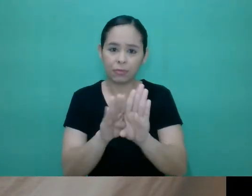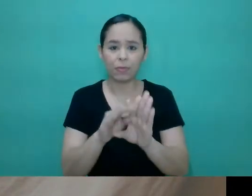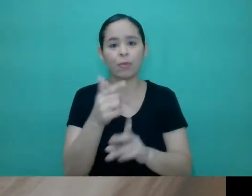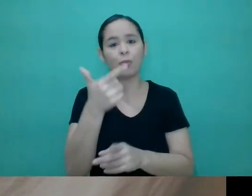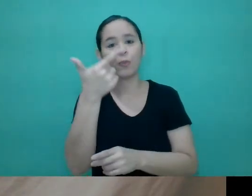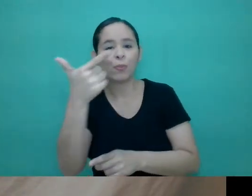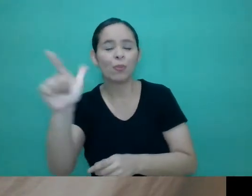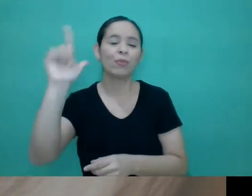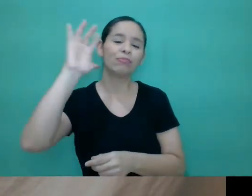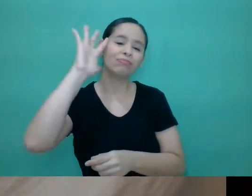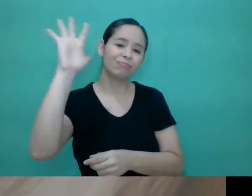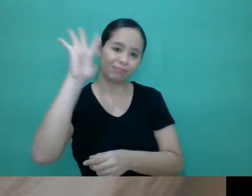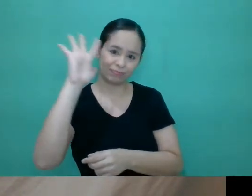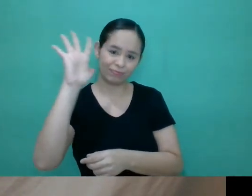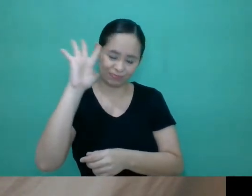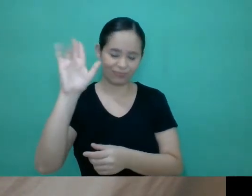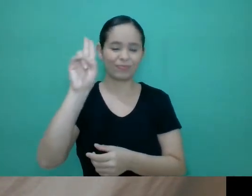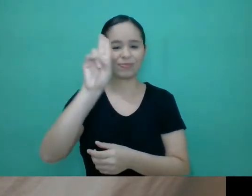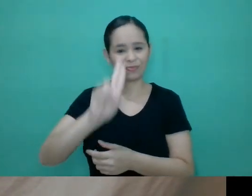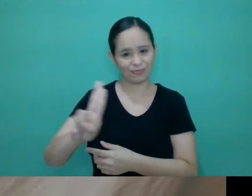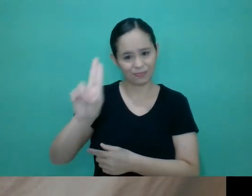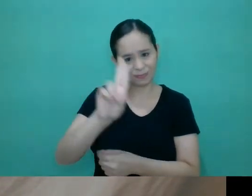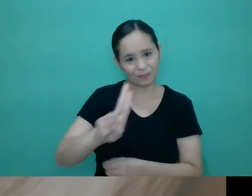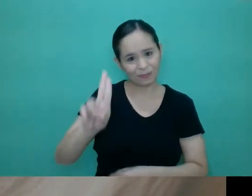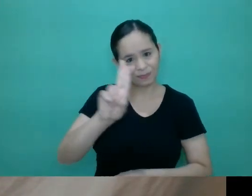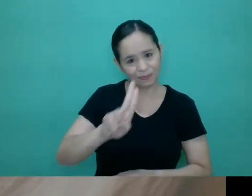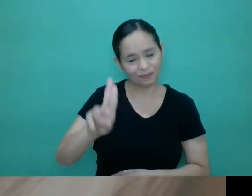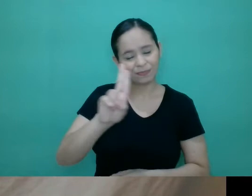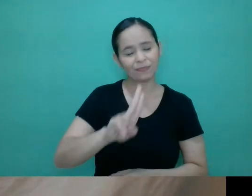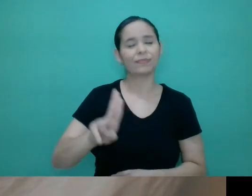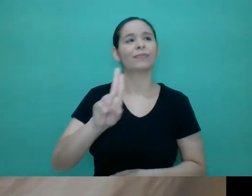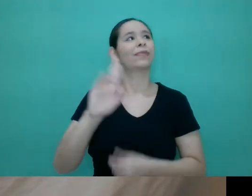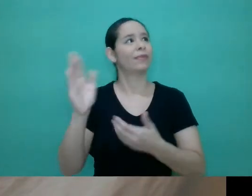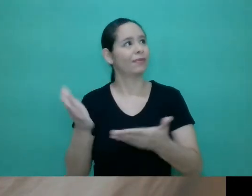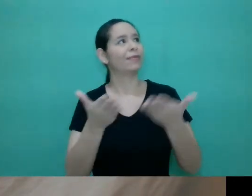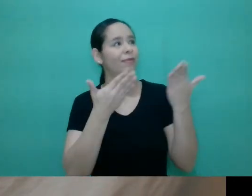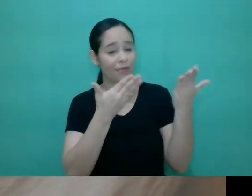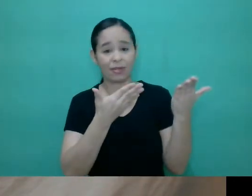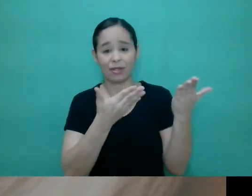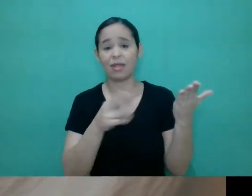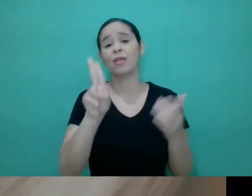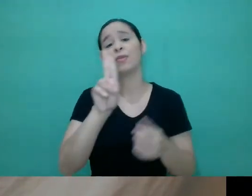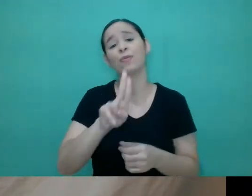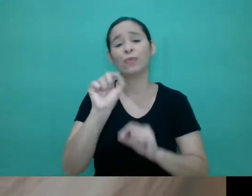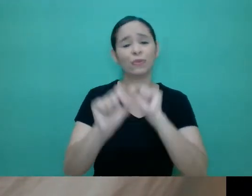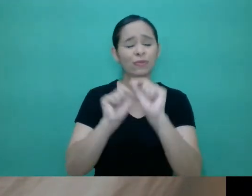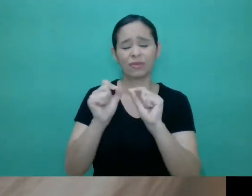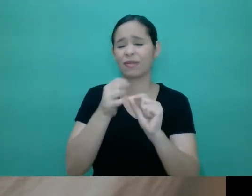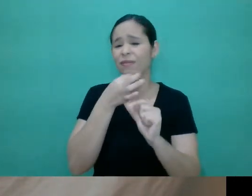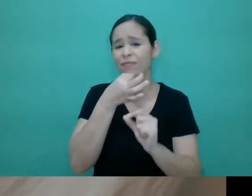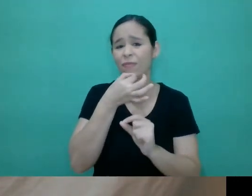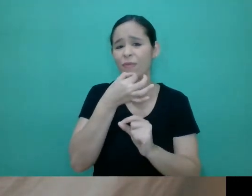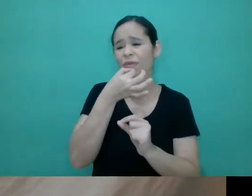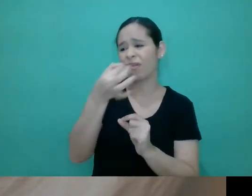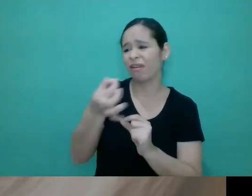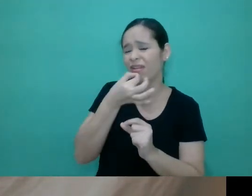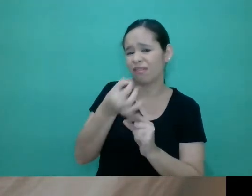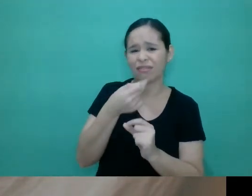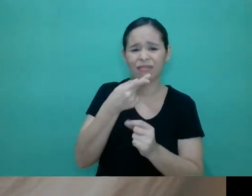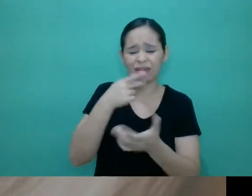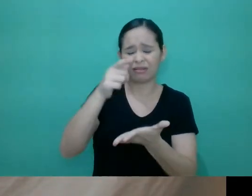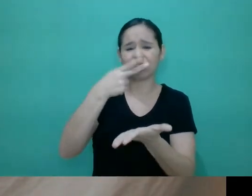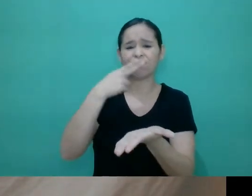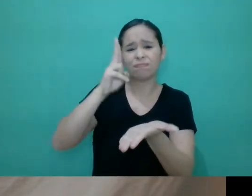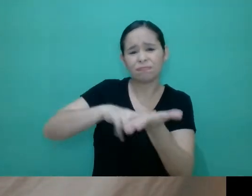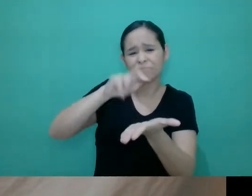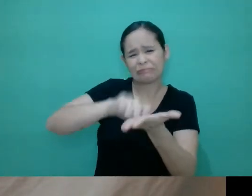teóricos antilhanos, Rafael Confian, vai criticá-lo bastante em algumas cartas, né, em